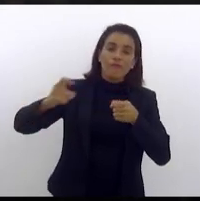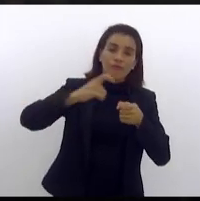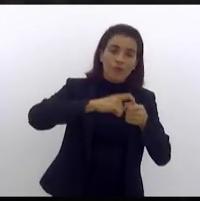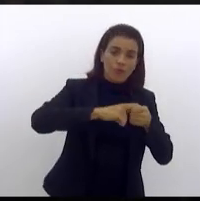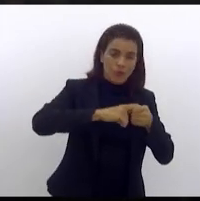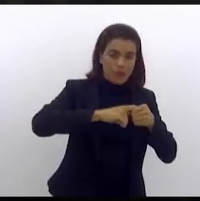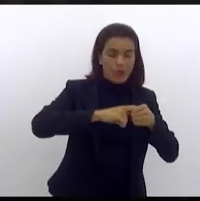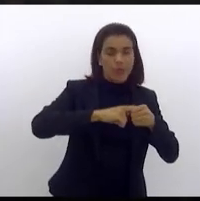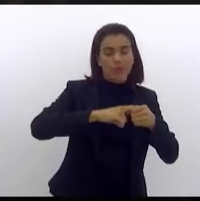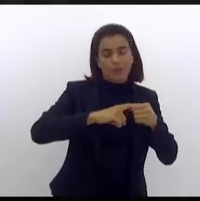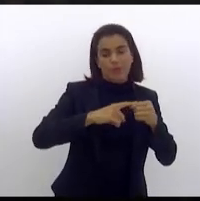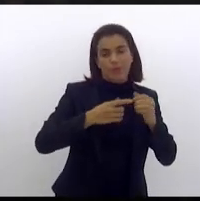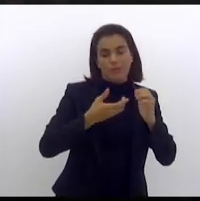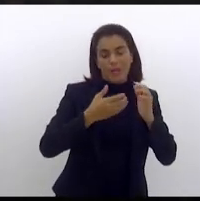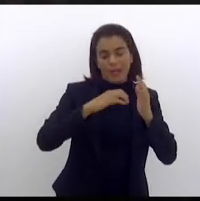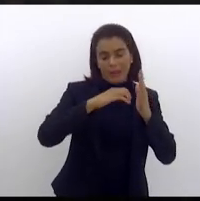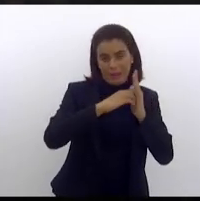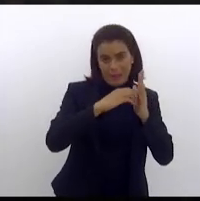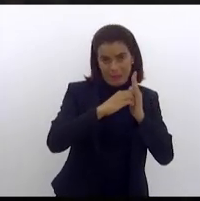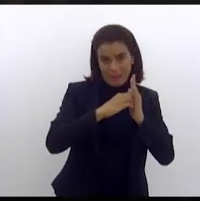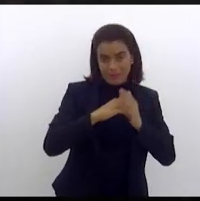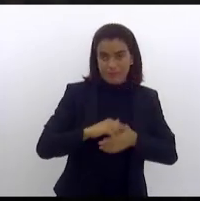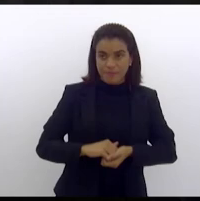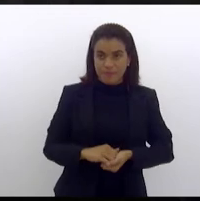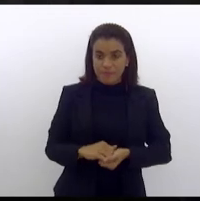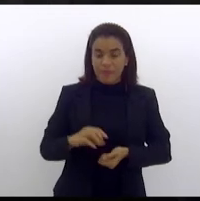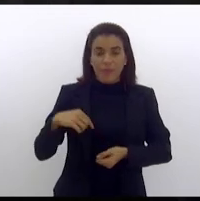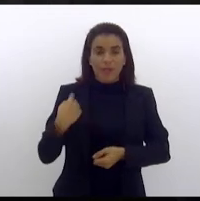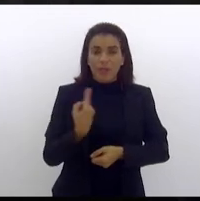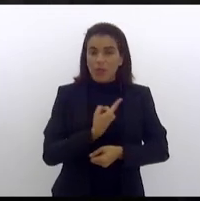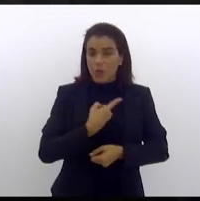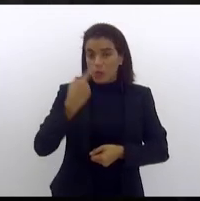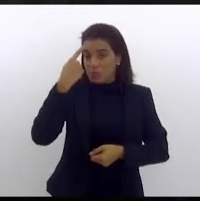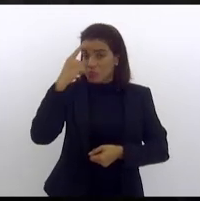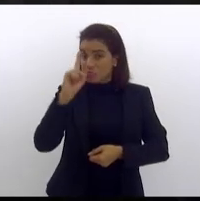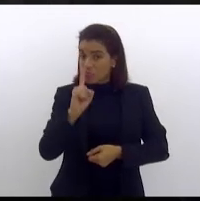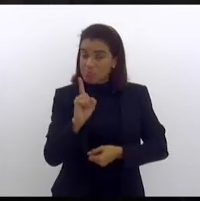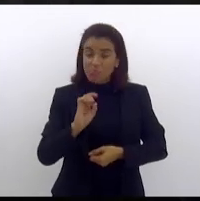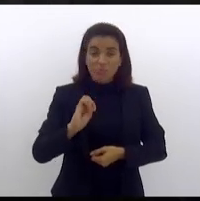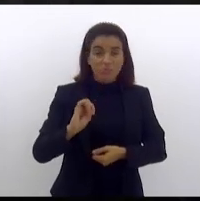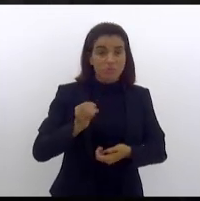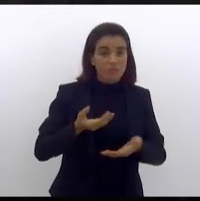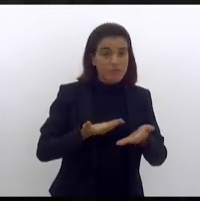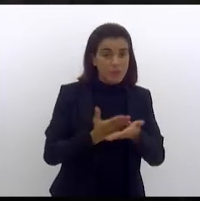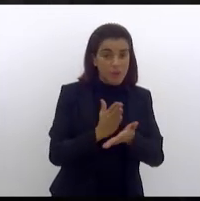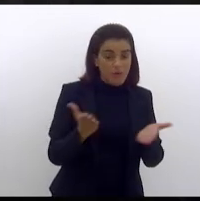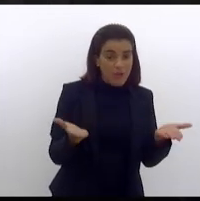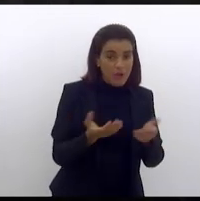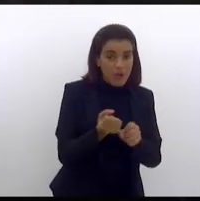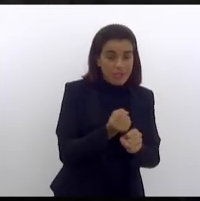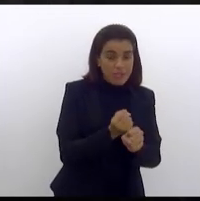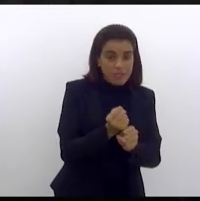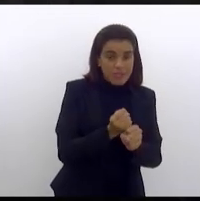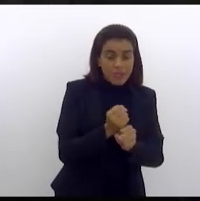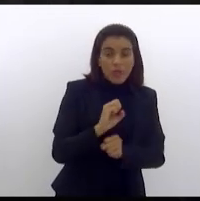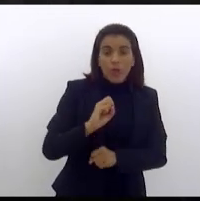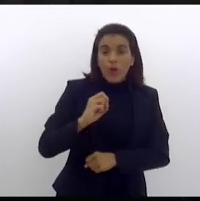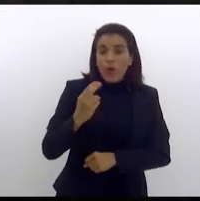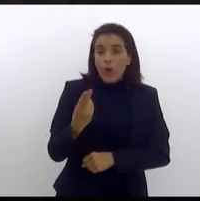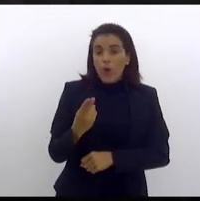câmara e não sab se ela será aprovada este ano ou